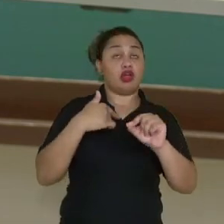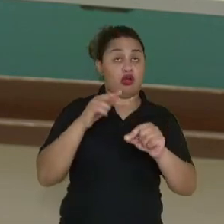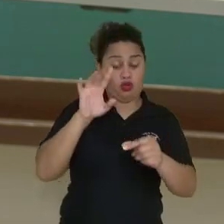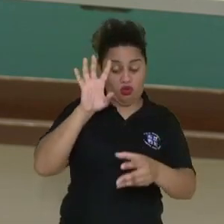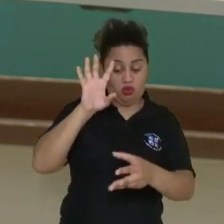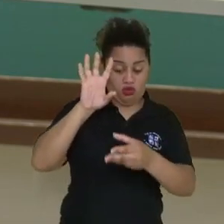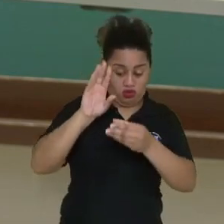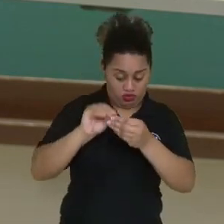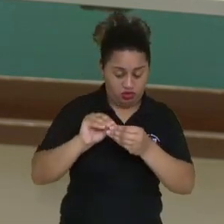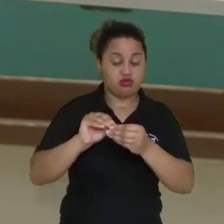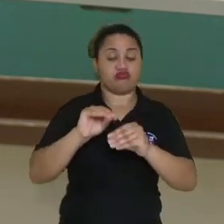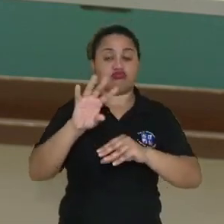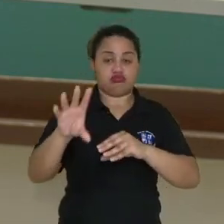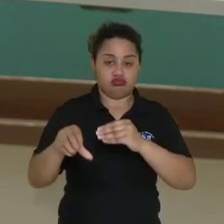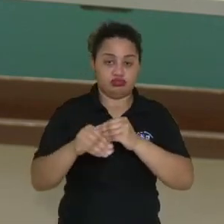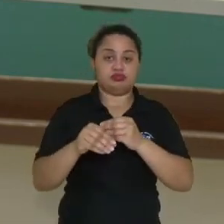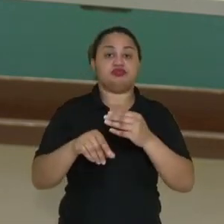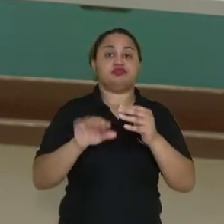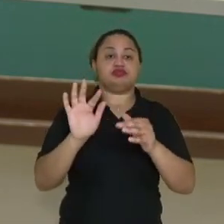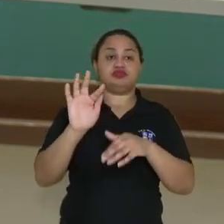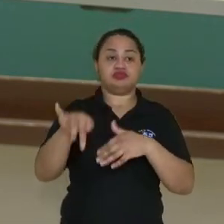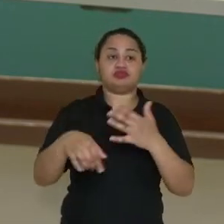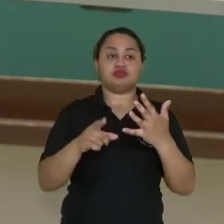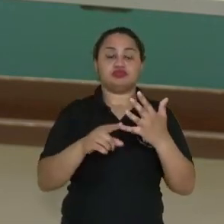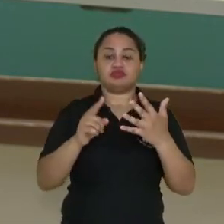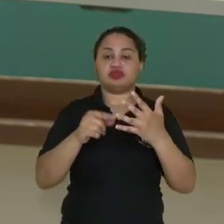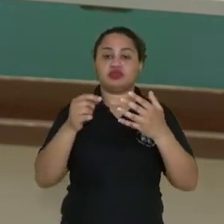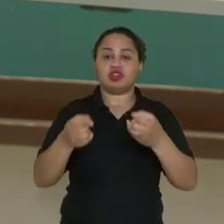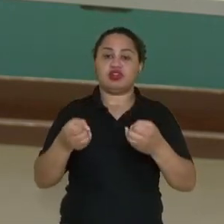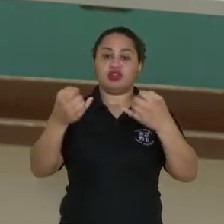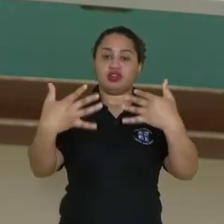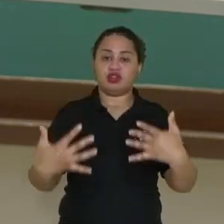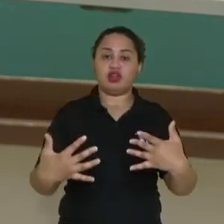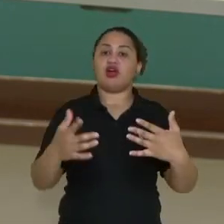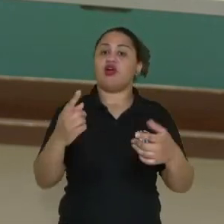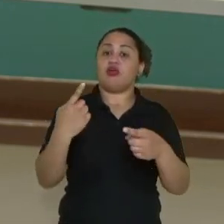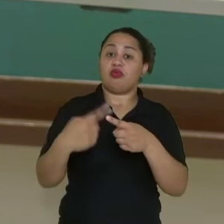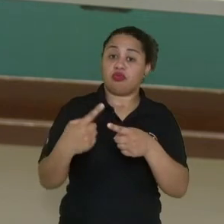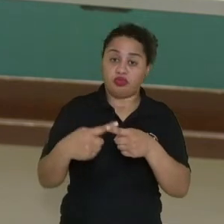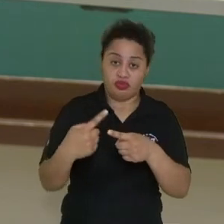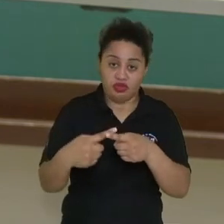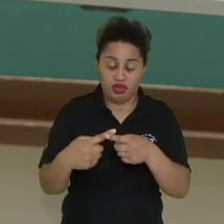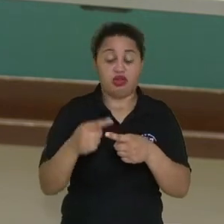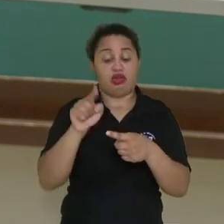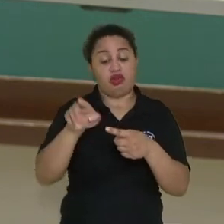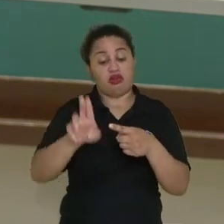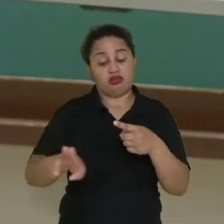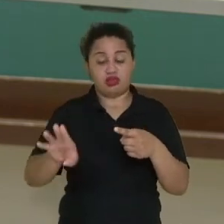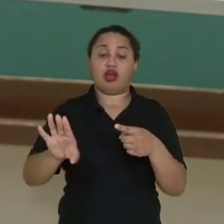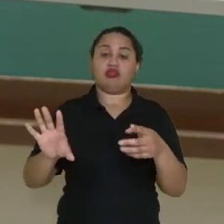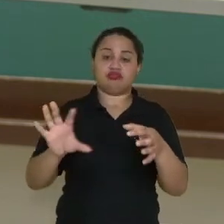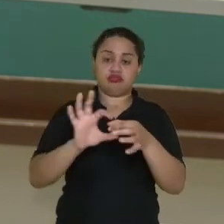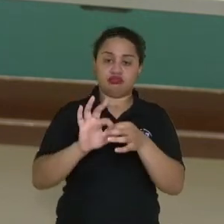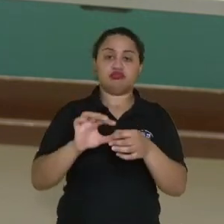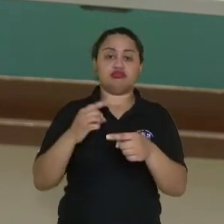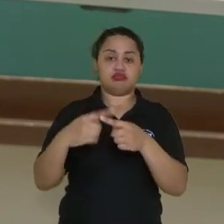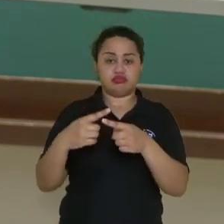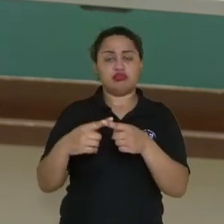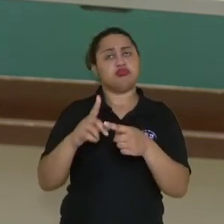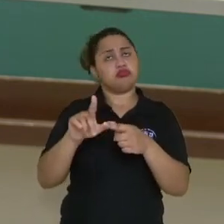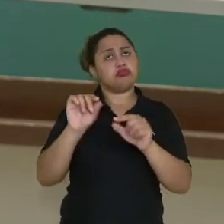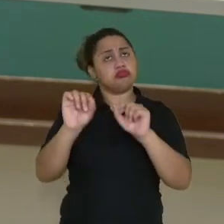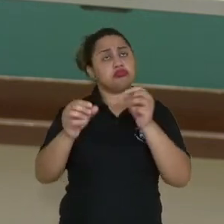ideias, né? E explicação, as conjunções explicativas, o porquê é uma das mais utilizadas, né? Que serve